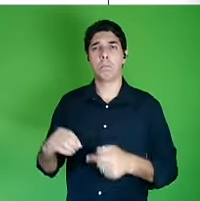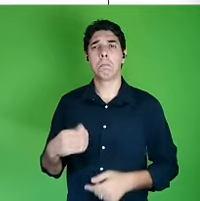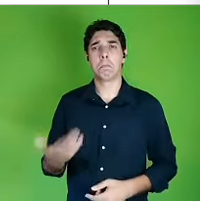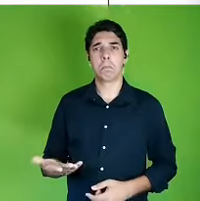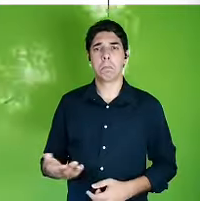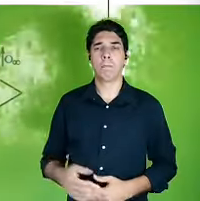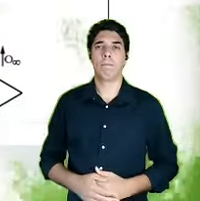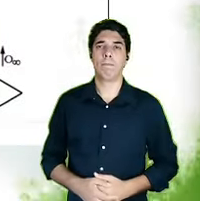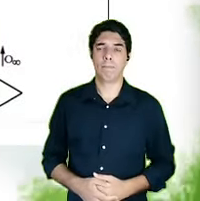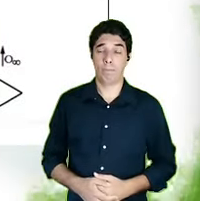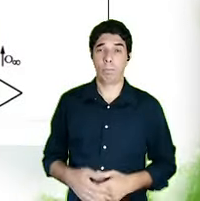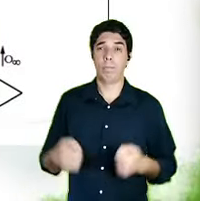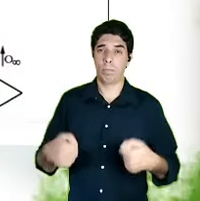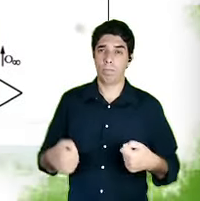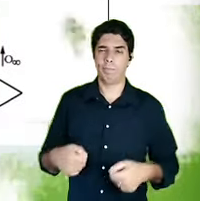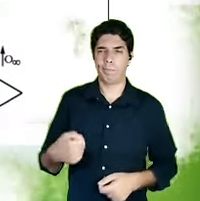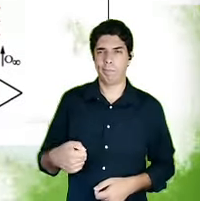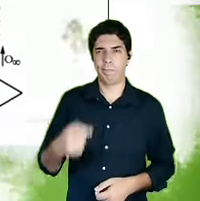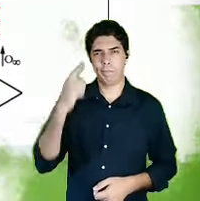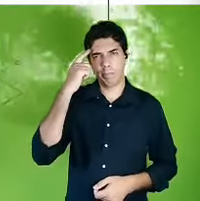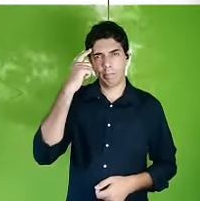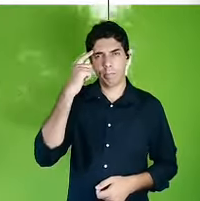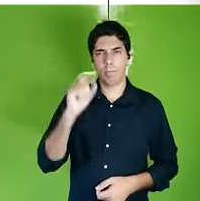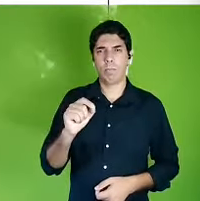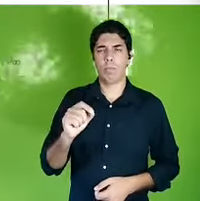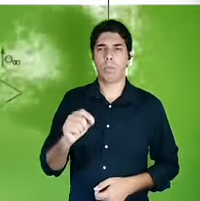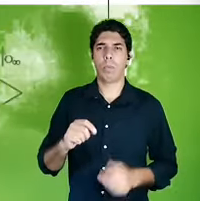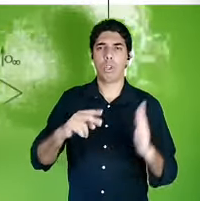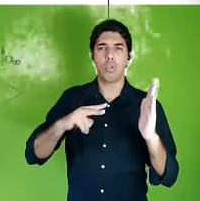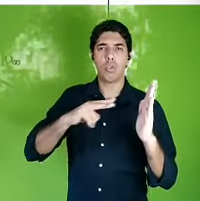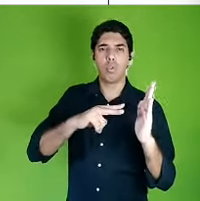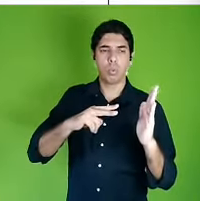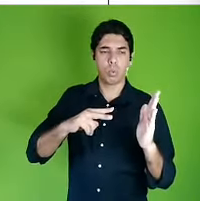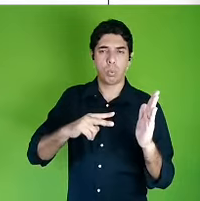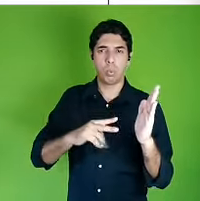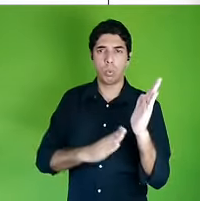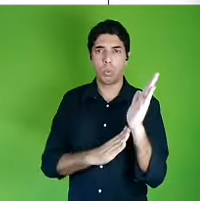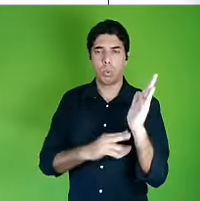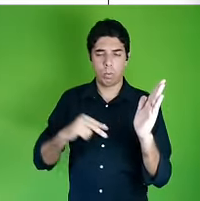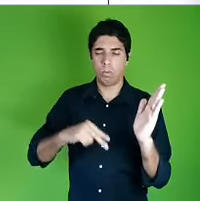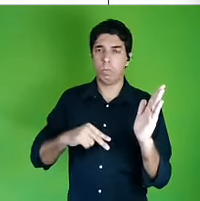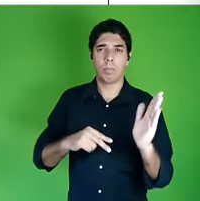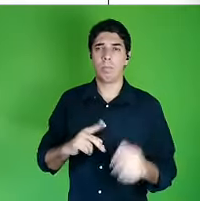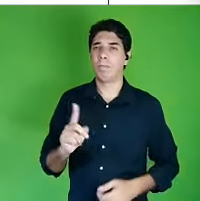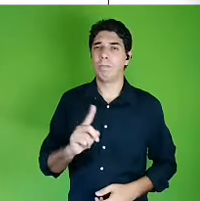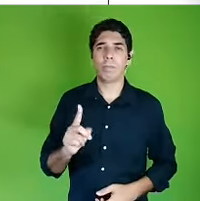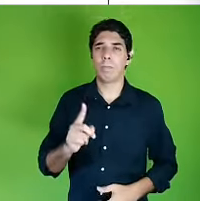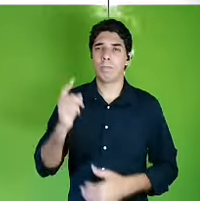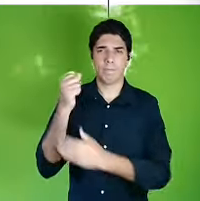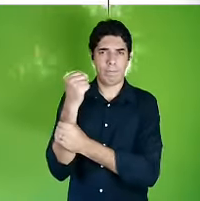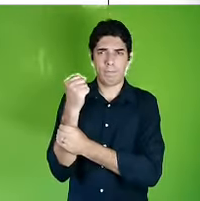duas vistas, apesar de representarem as três dimensões do objeto, não garantem